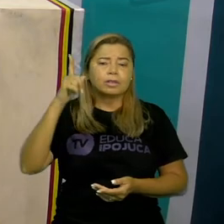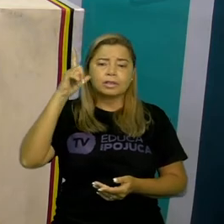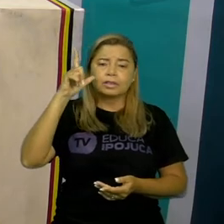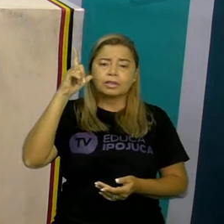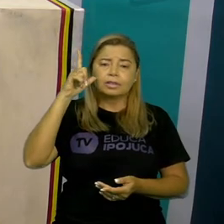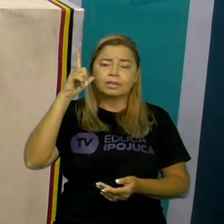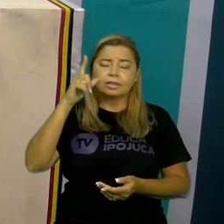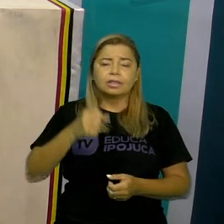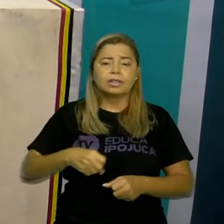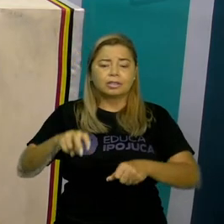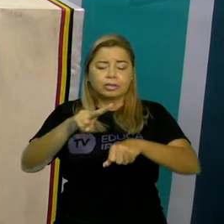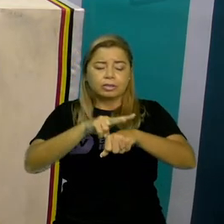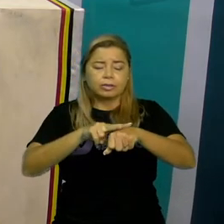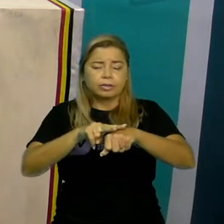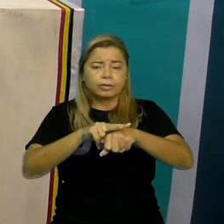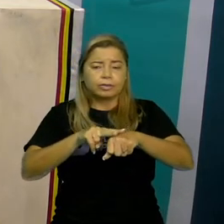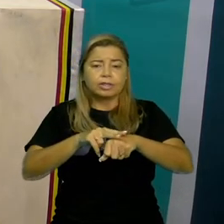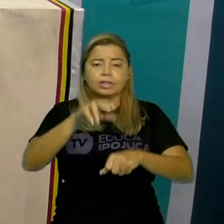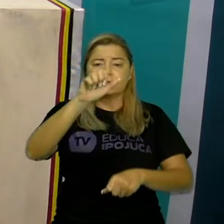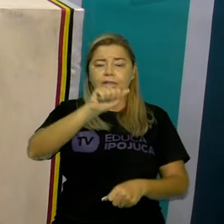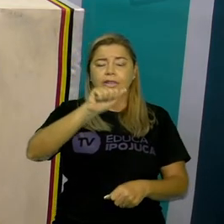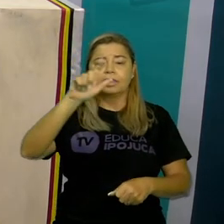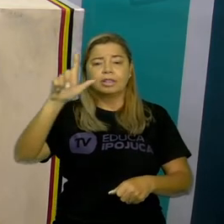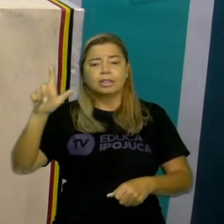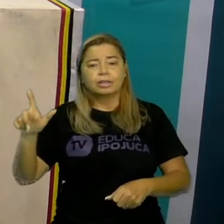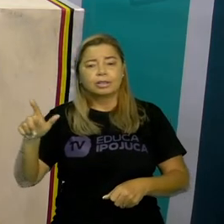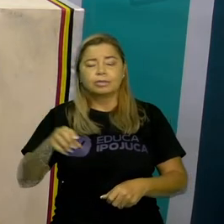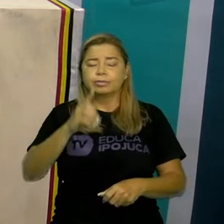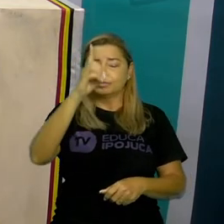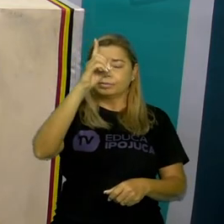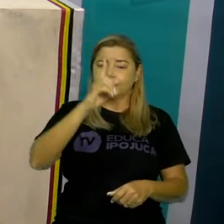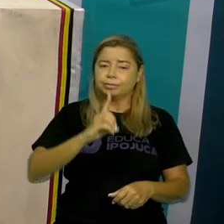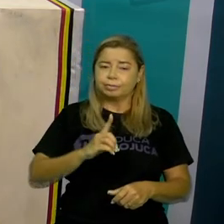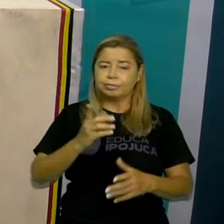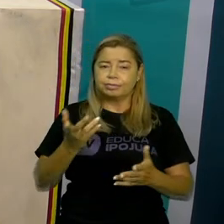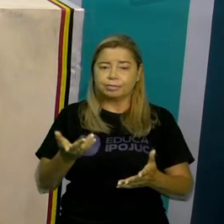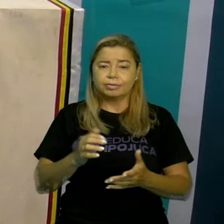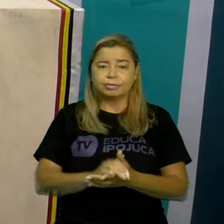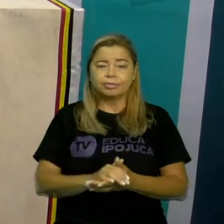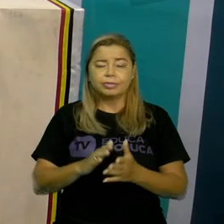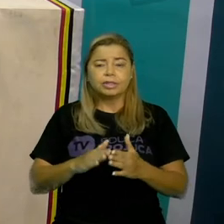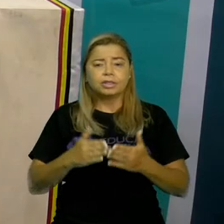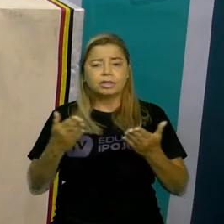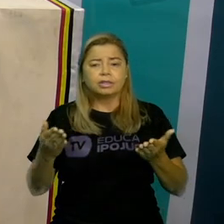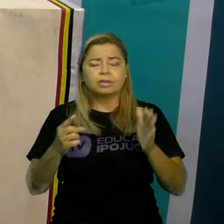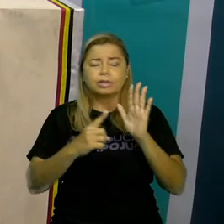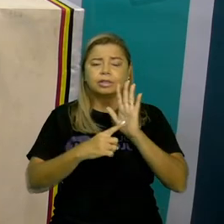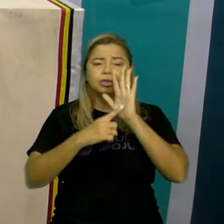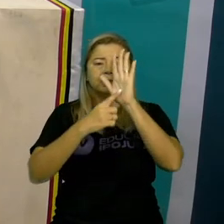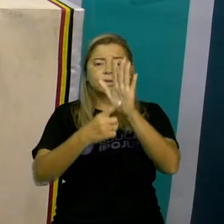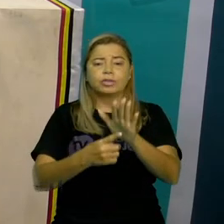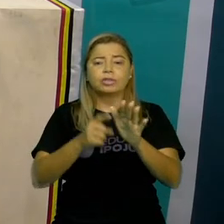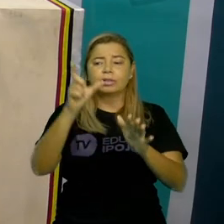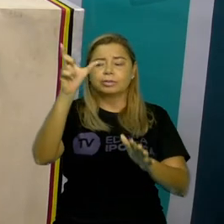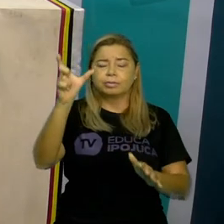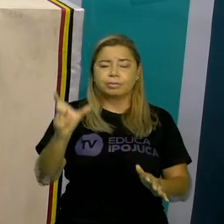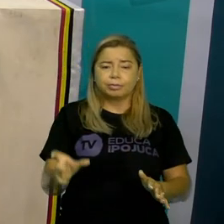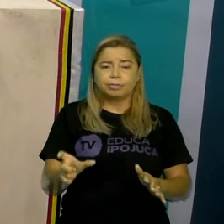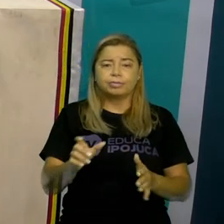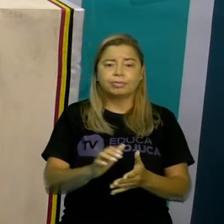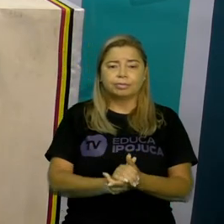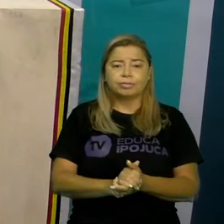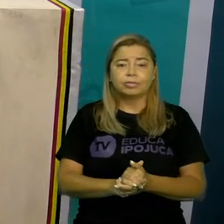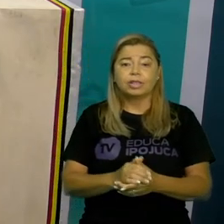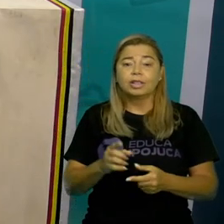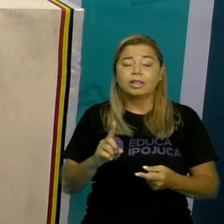o Luli verde, o Luli azul, o Luli amarelo. Eles deram uma característica deles, né? Vocês viram que eles